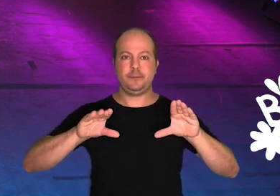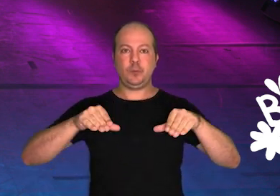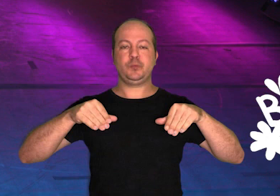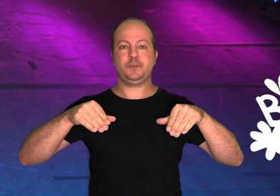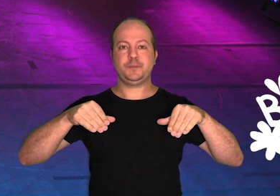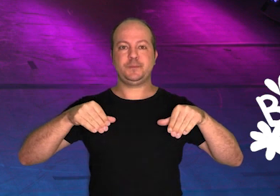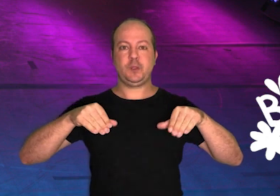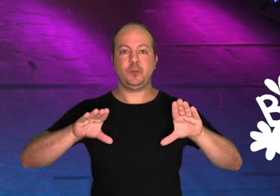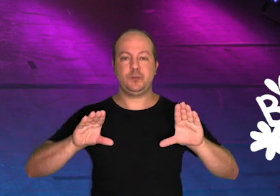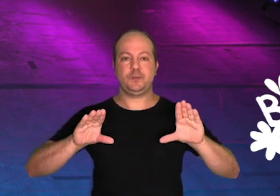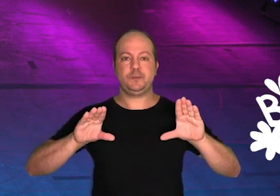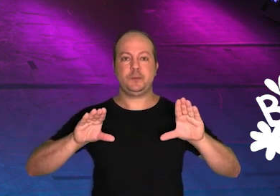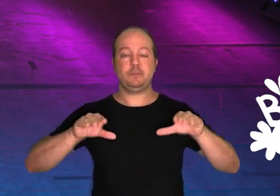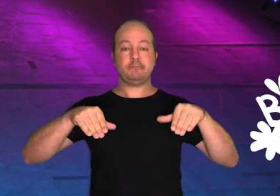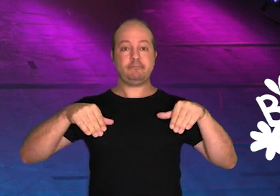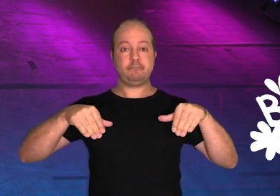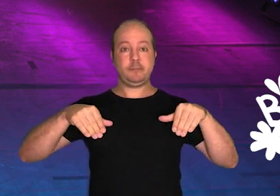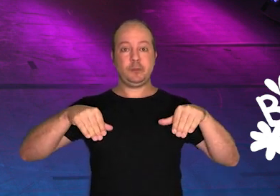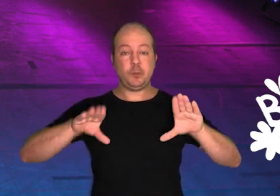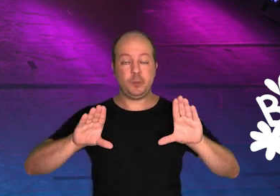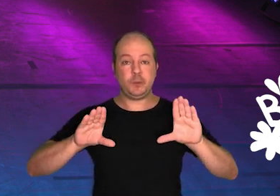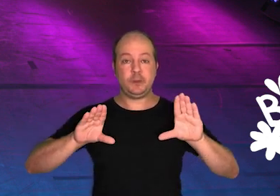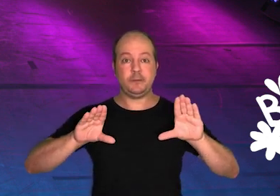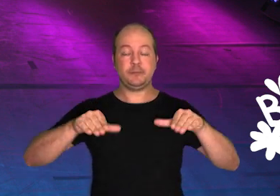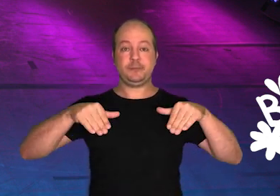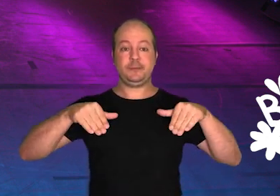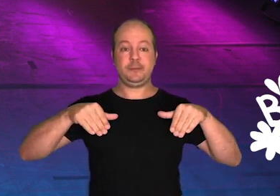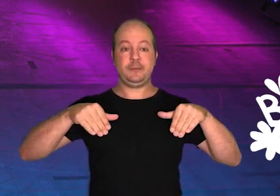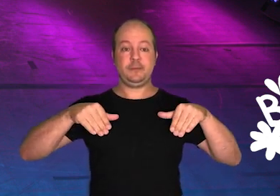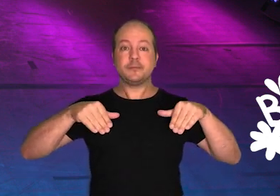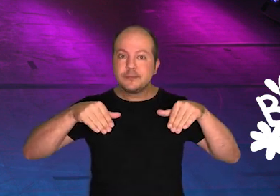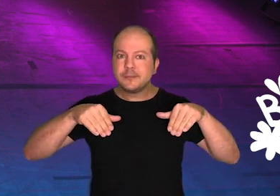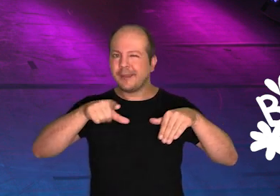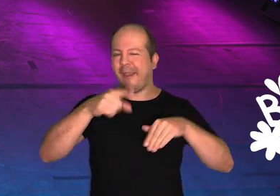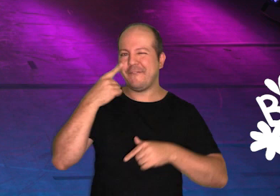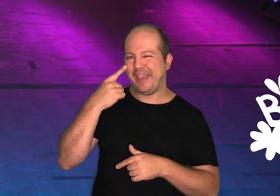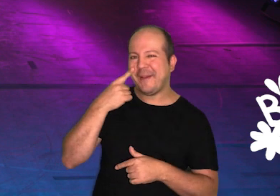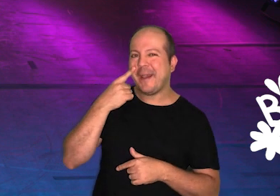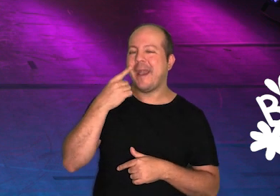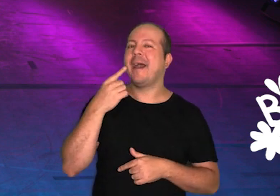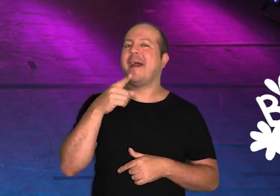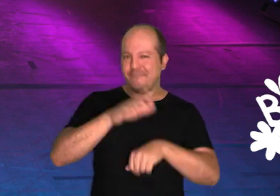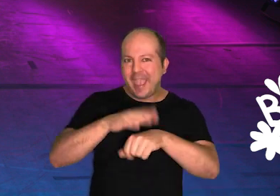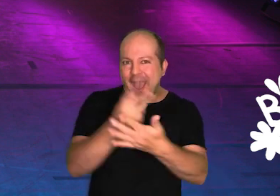desliga. Liga, psh, desliga. Liga, psh, desliga. Desliga, psh, viu? Não tá, tem,